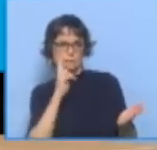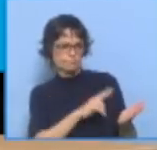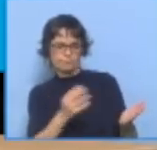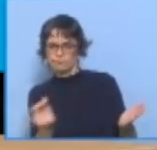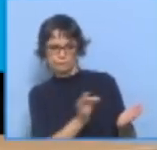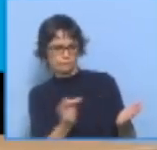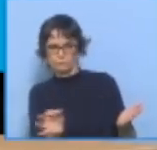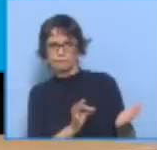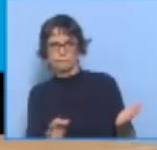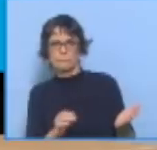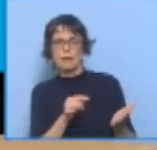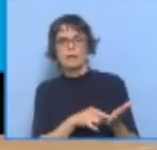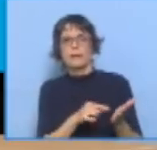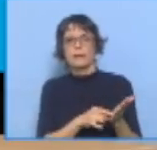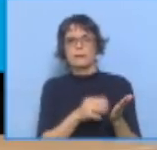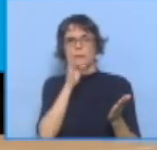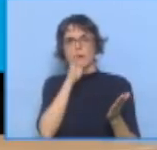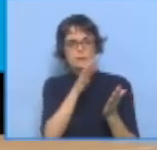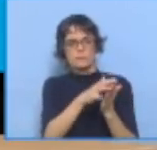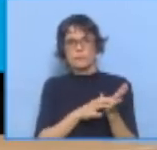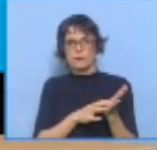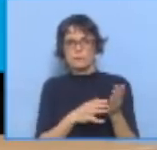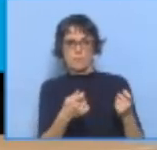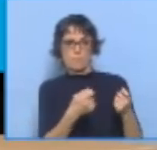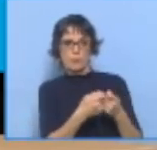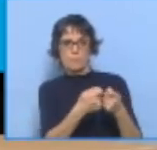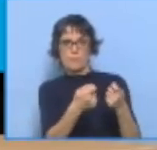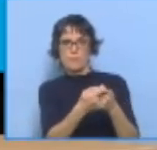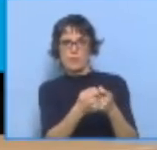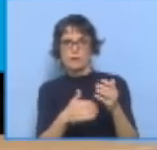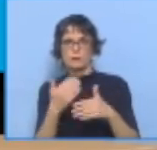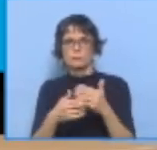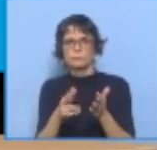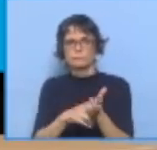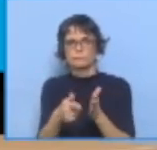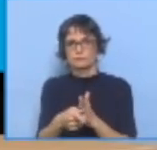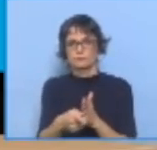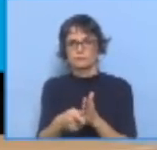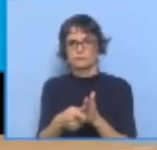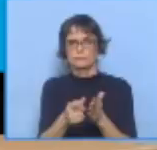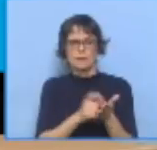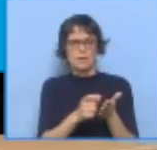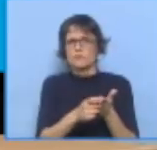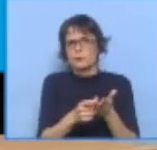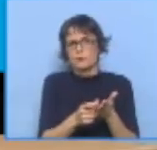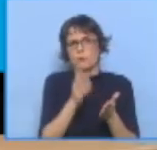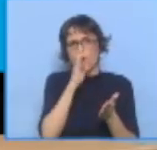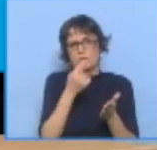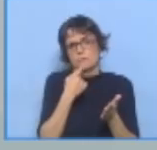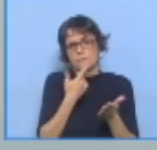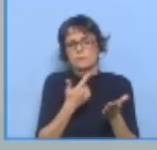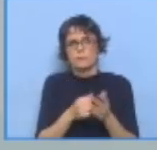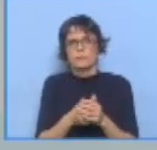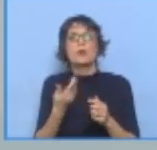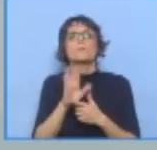estava, é adaptável, é compreensível e continua válido, e há muitas expressões que se mantiveram. Por exemplo, o Pai